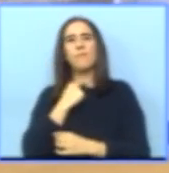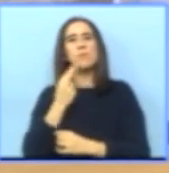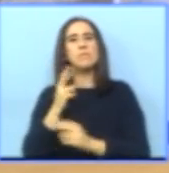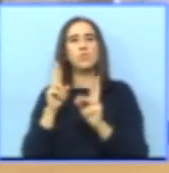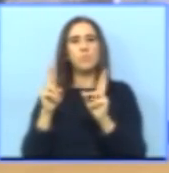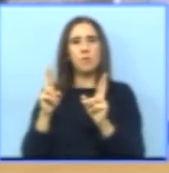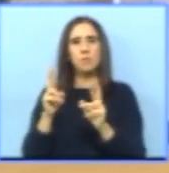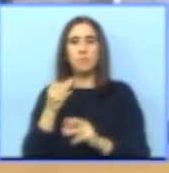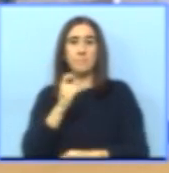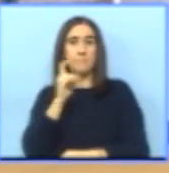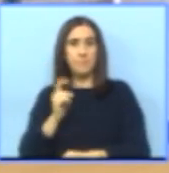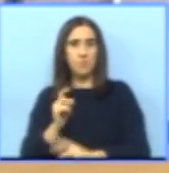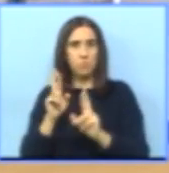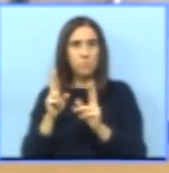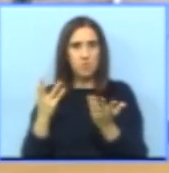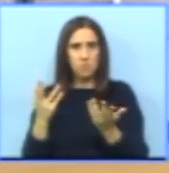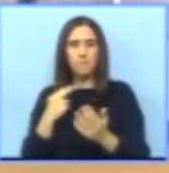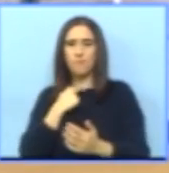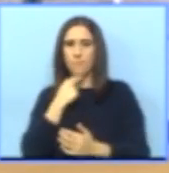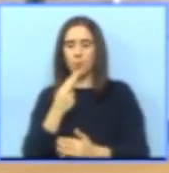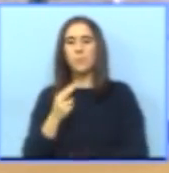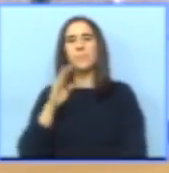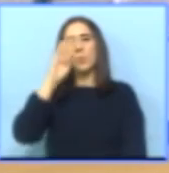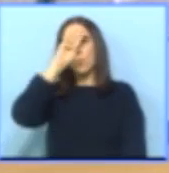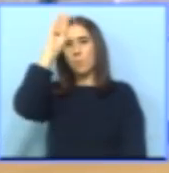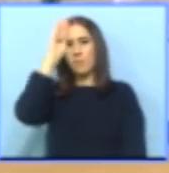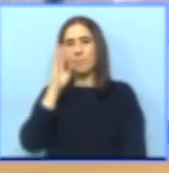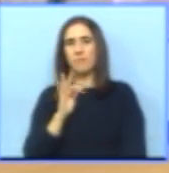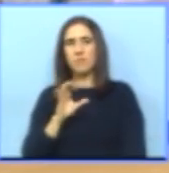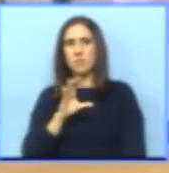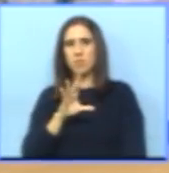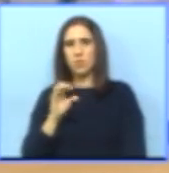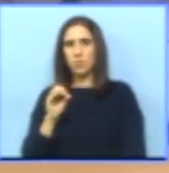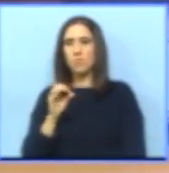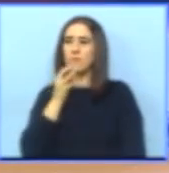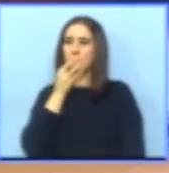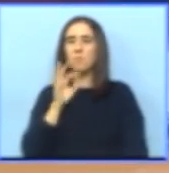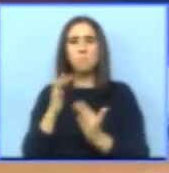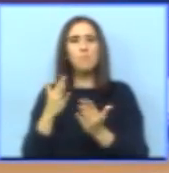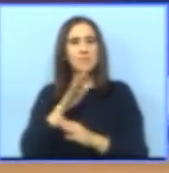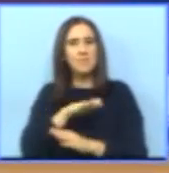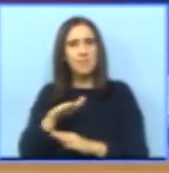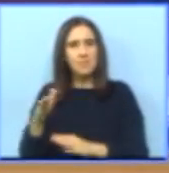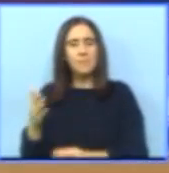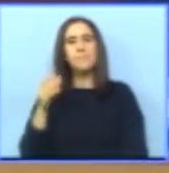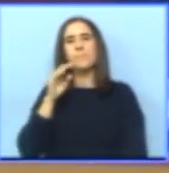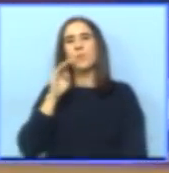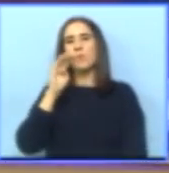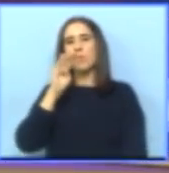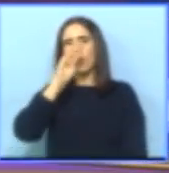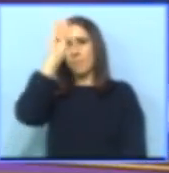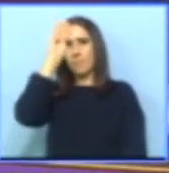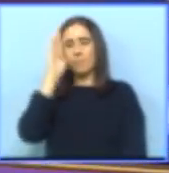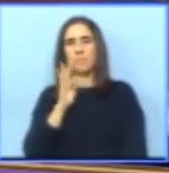paz, é uma voz de esperança. O Papa Francisco, deixa-me agora também falar um bocadinho de ciência. O Papa Francisco tem alguma preparação em